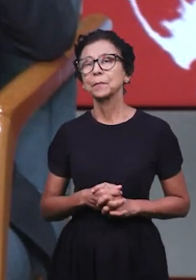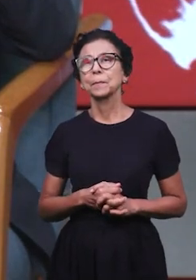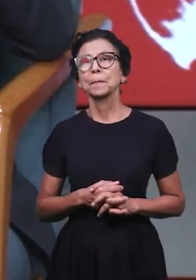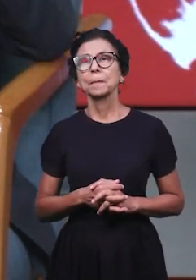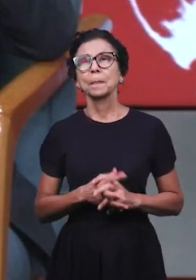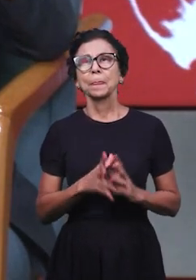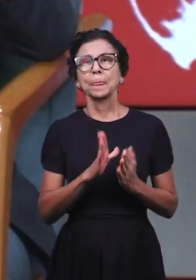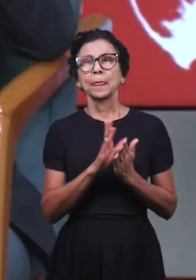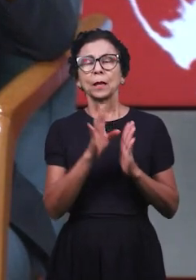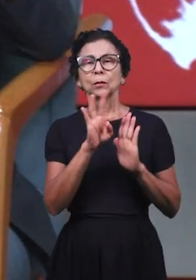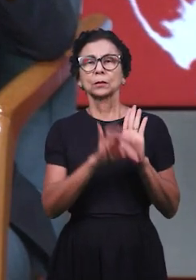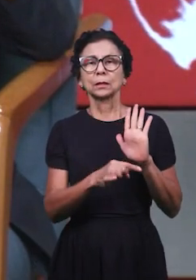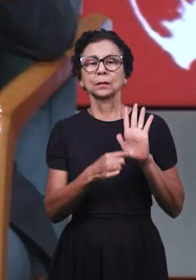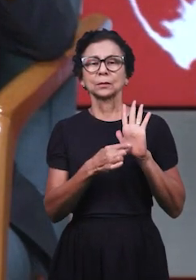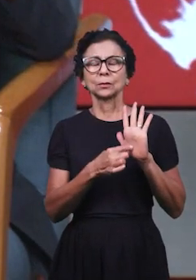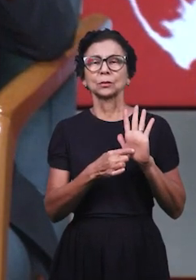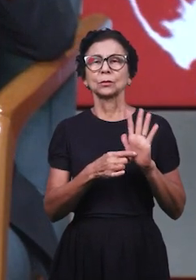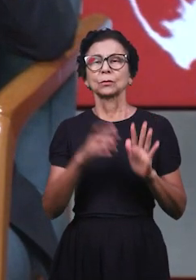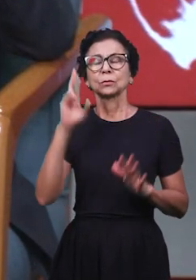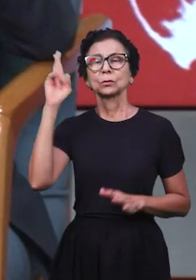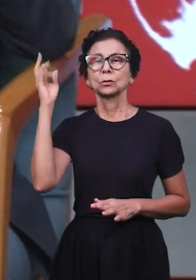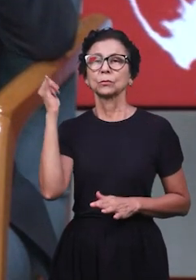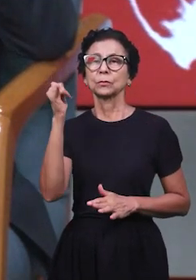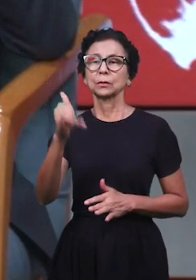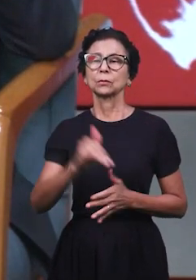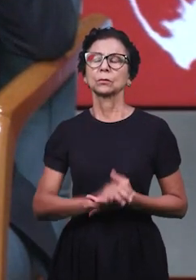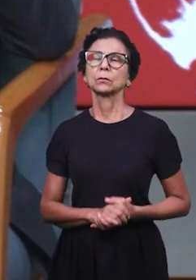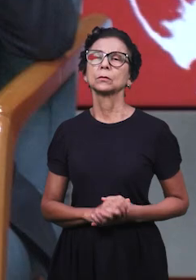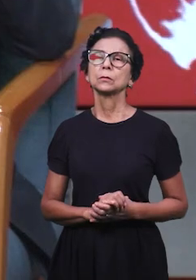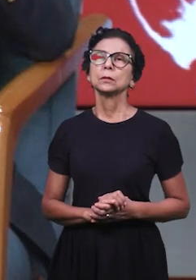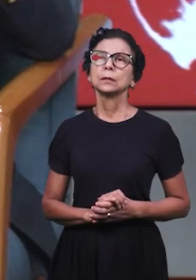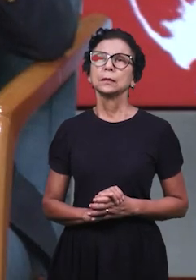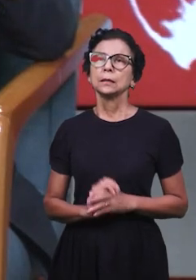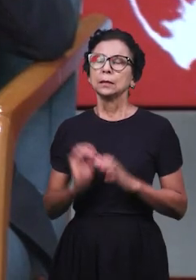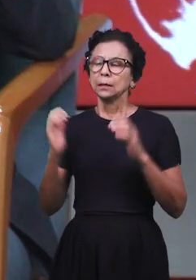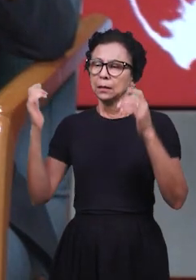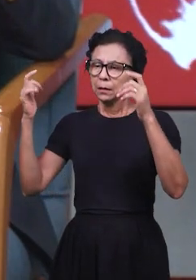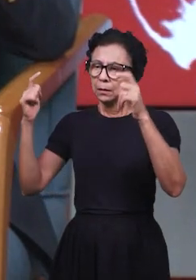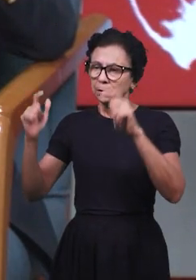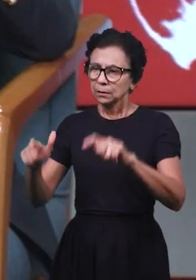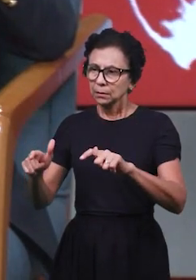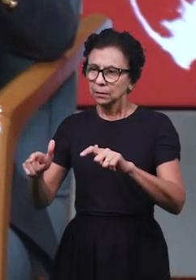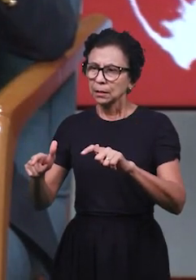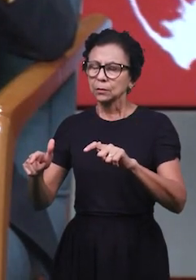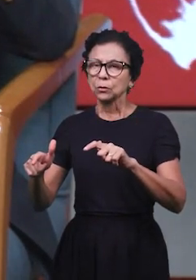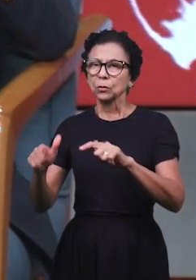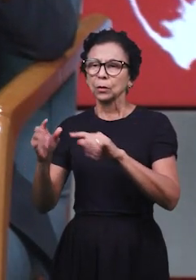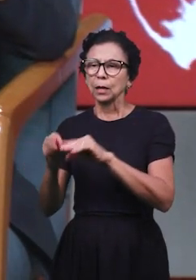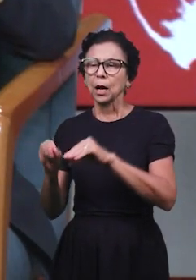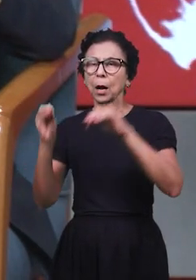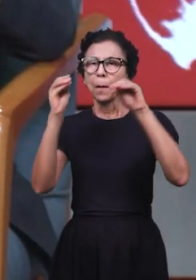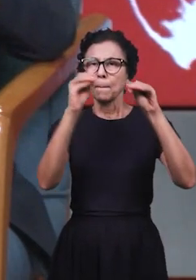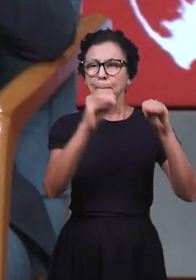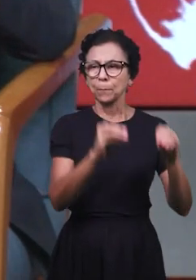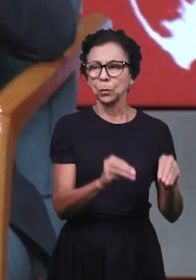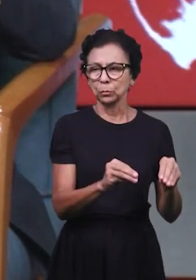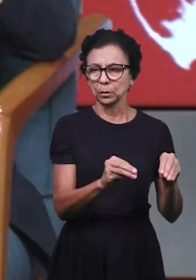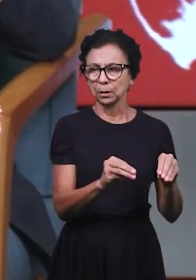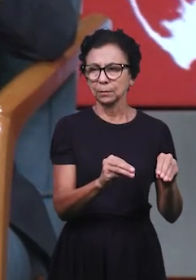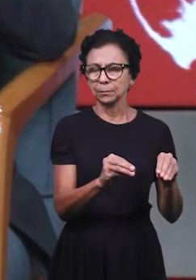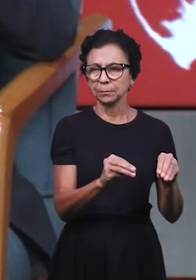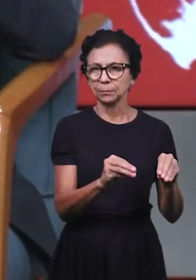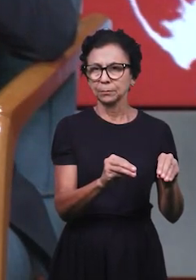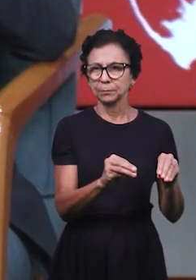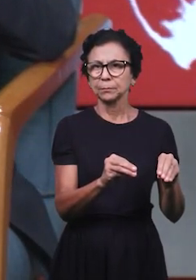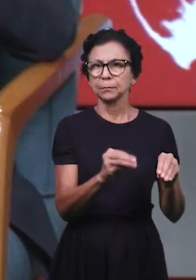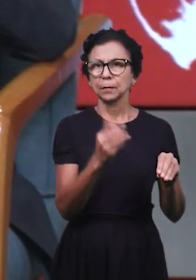sai deste lugar, né? Muda deste lugar para um outro lugar